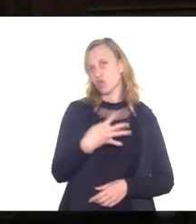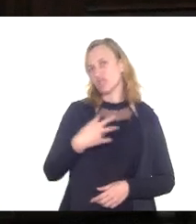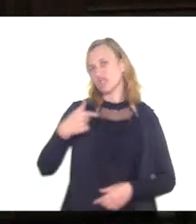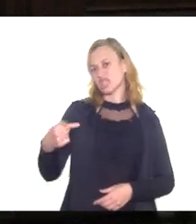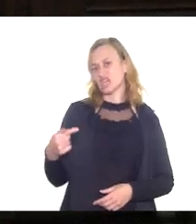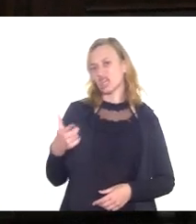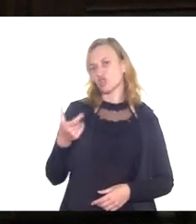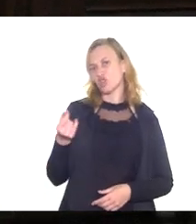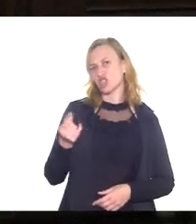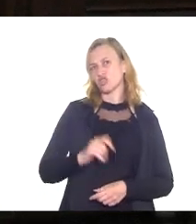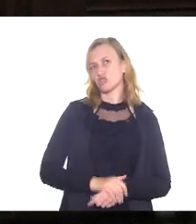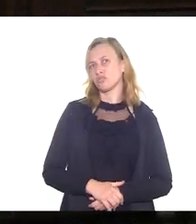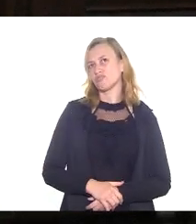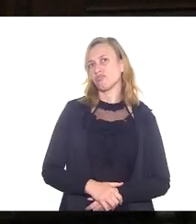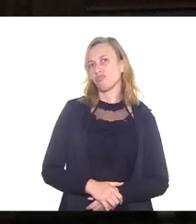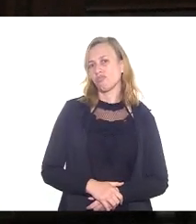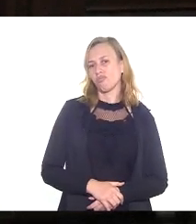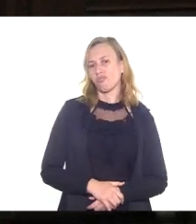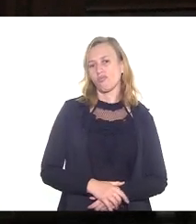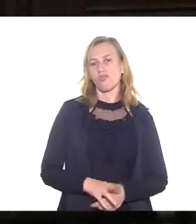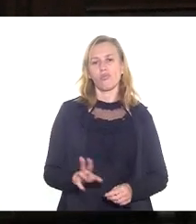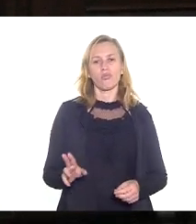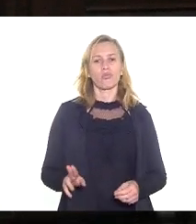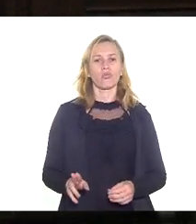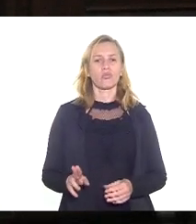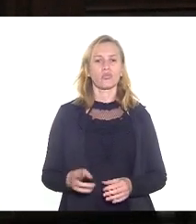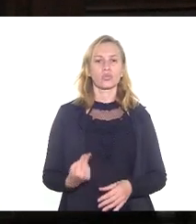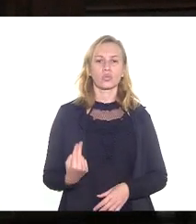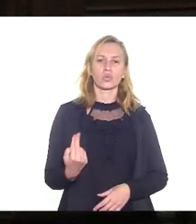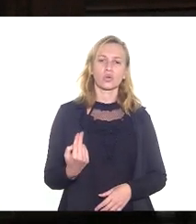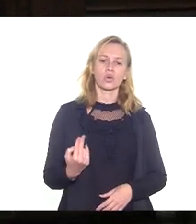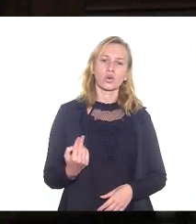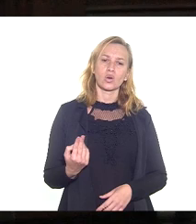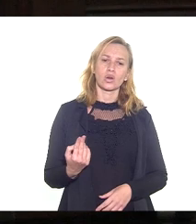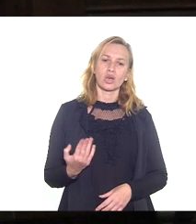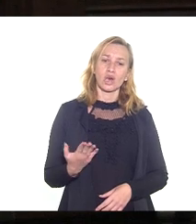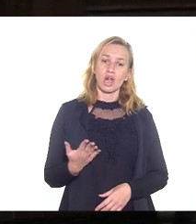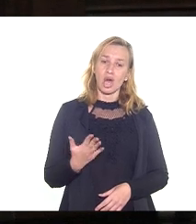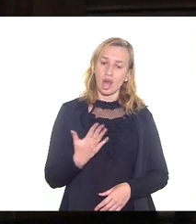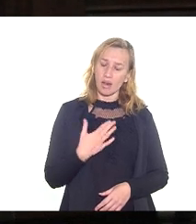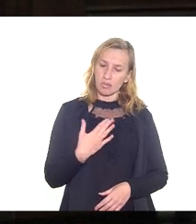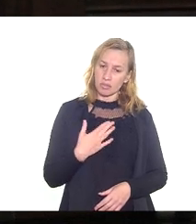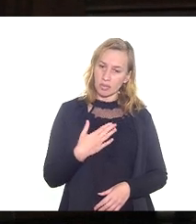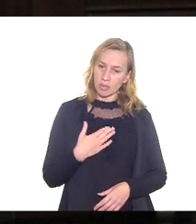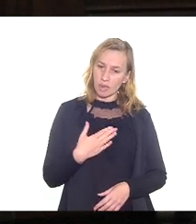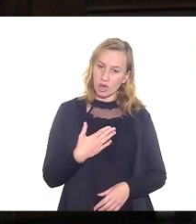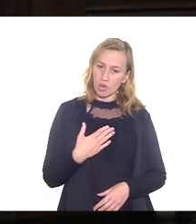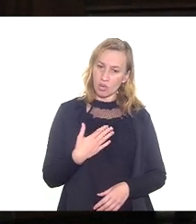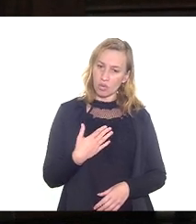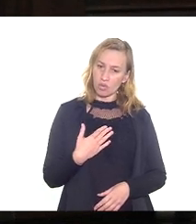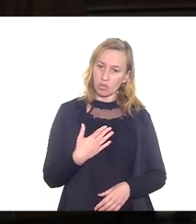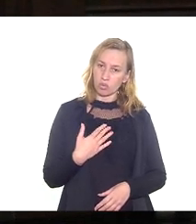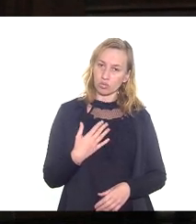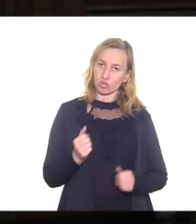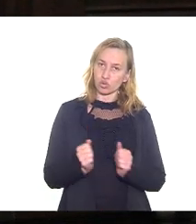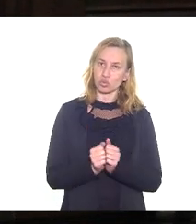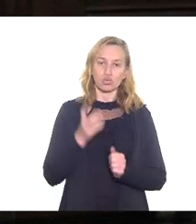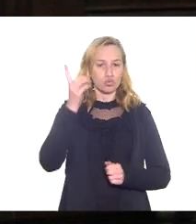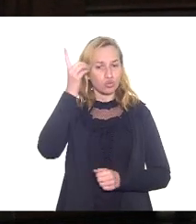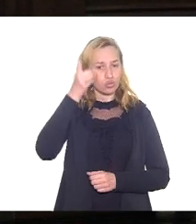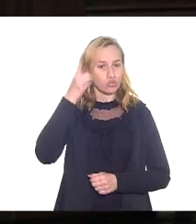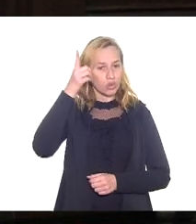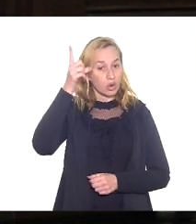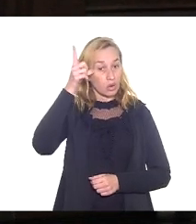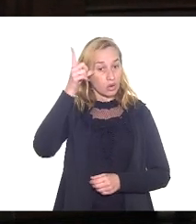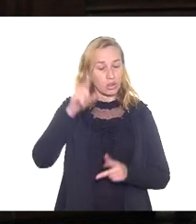de 20, cuja autoria é minha com a deputada Lucinha, ele